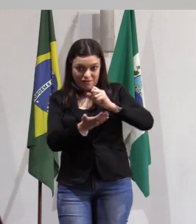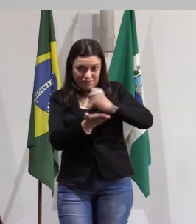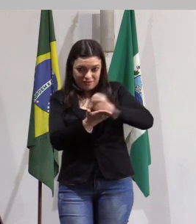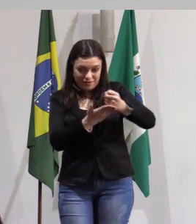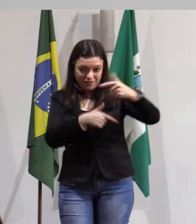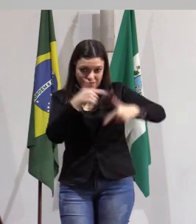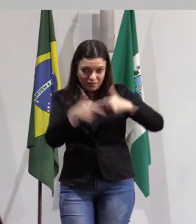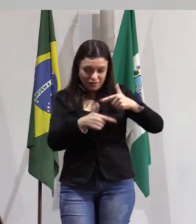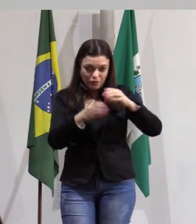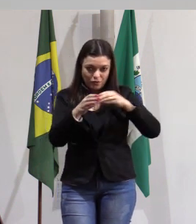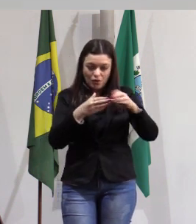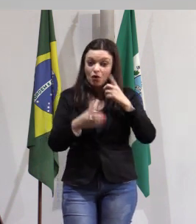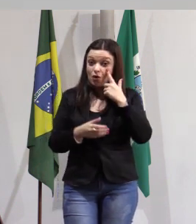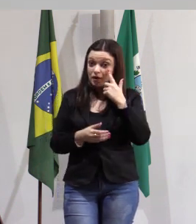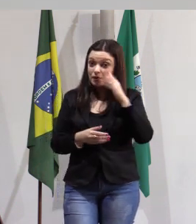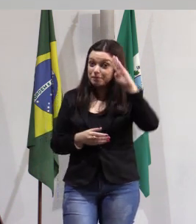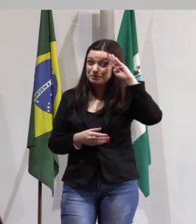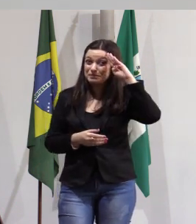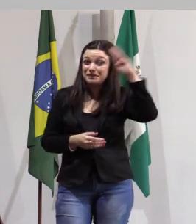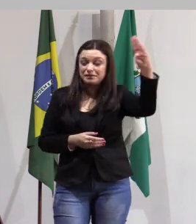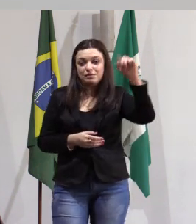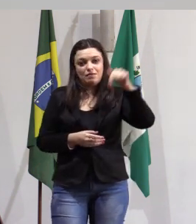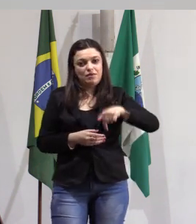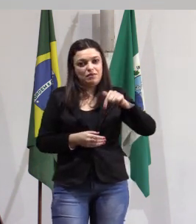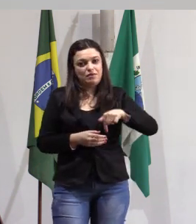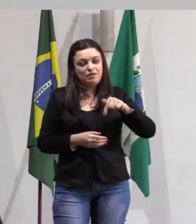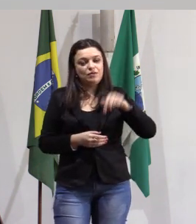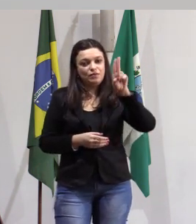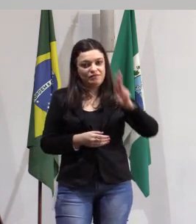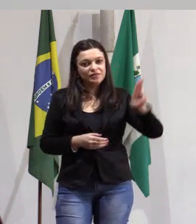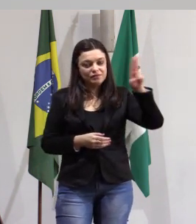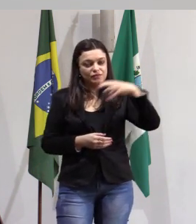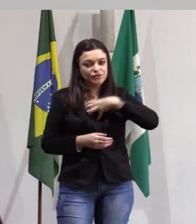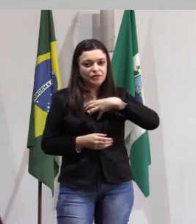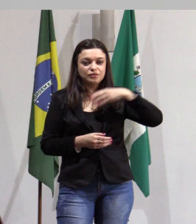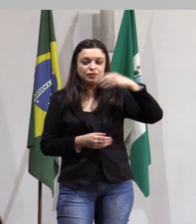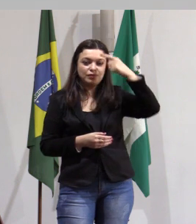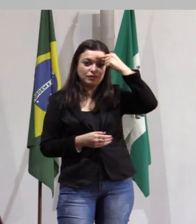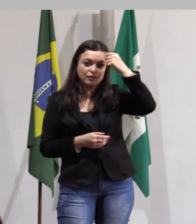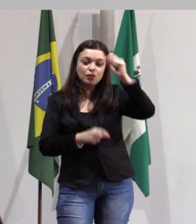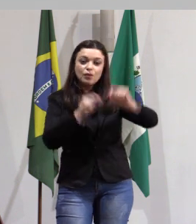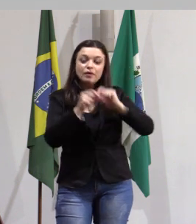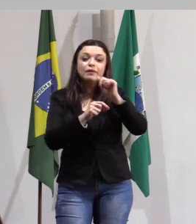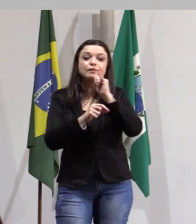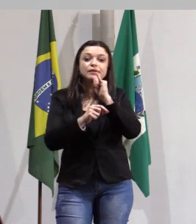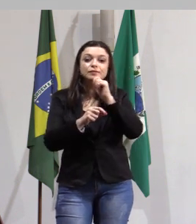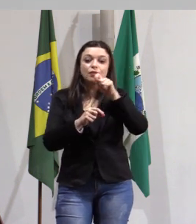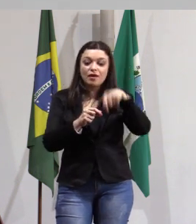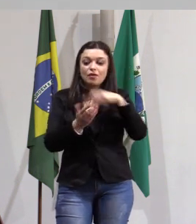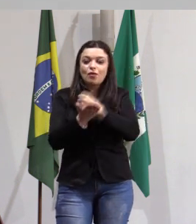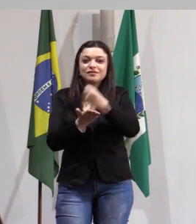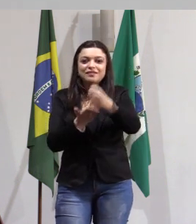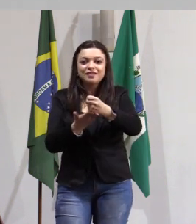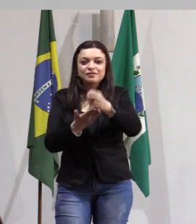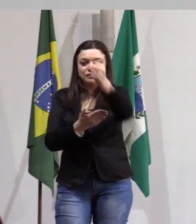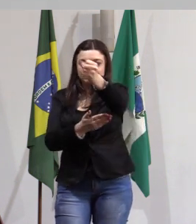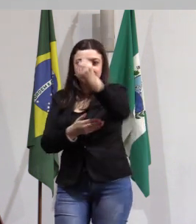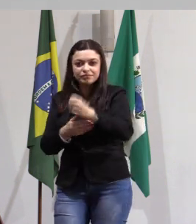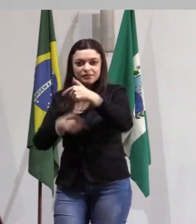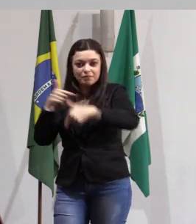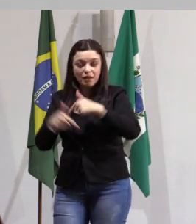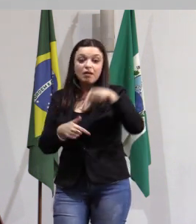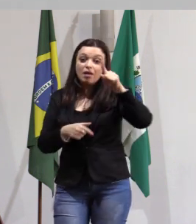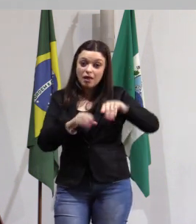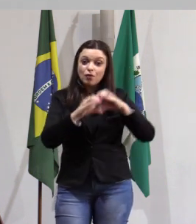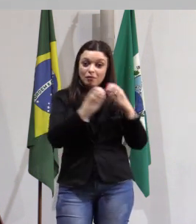coisa central para a nossa vida na universidade, é remetida a um regulamento, artigo 3º, parágrafo 3º, inciso